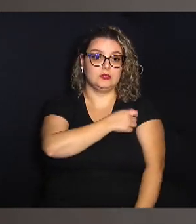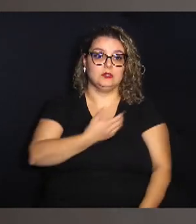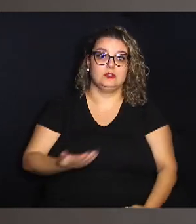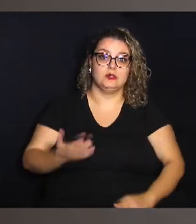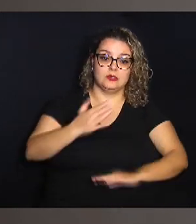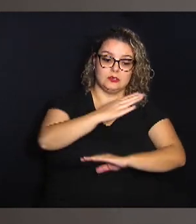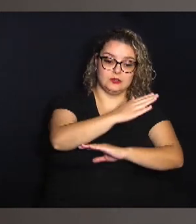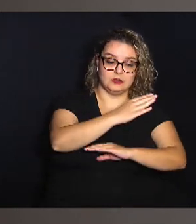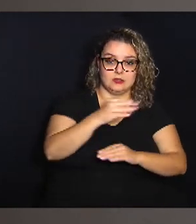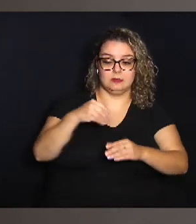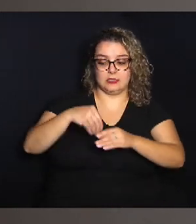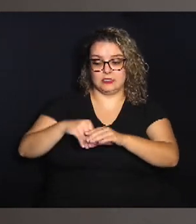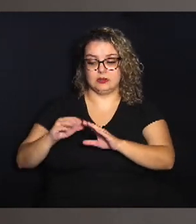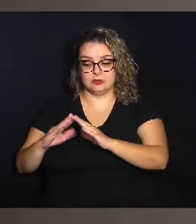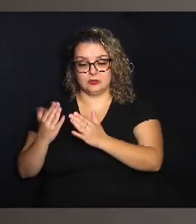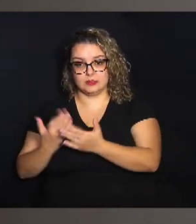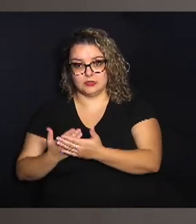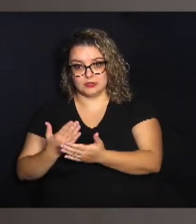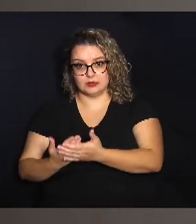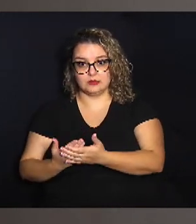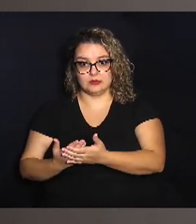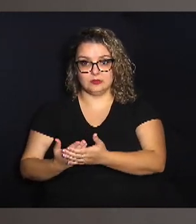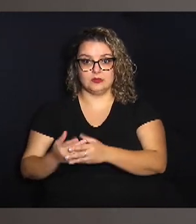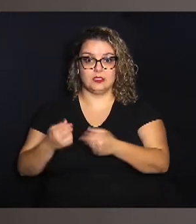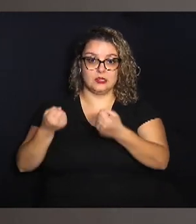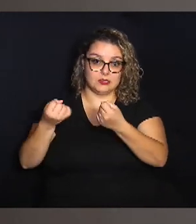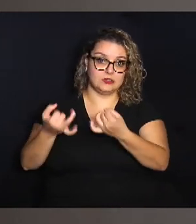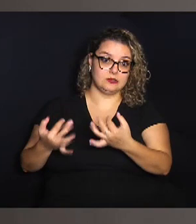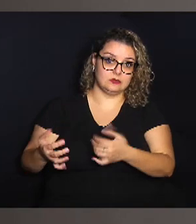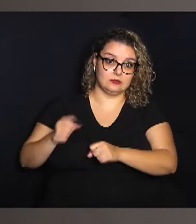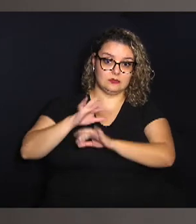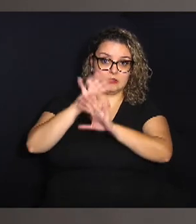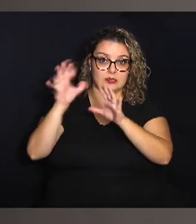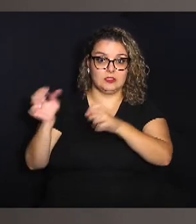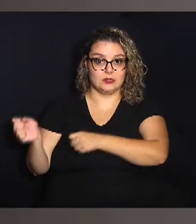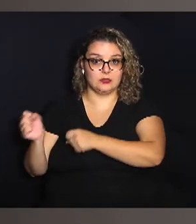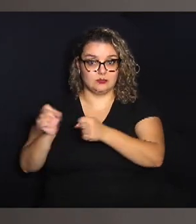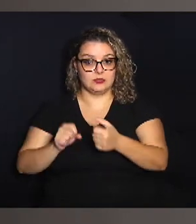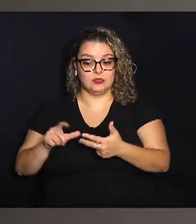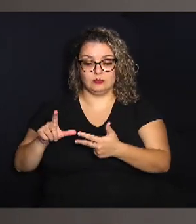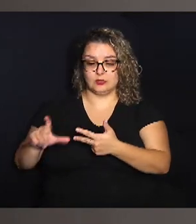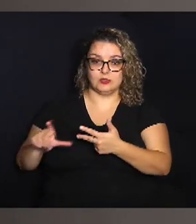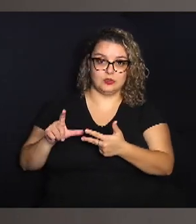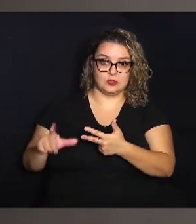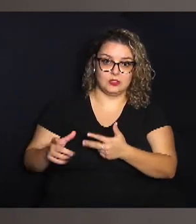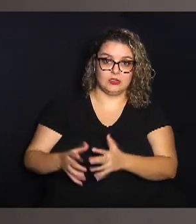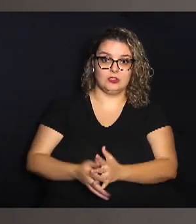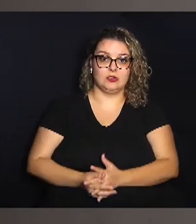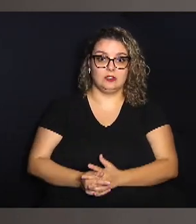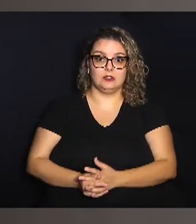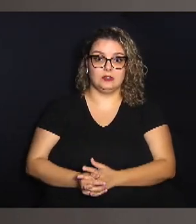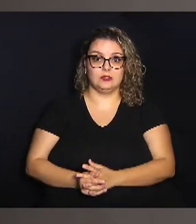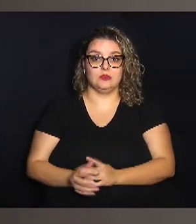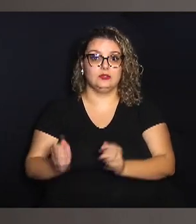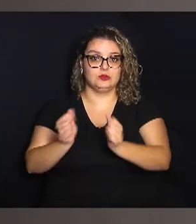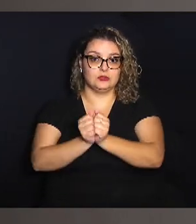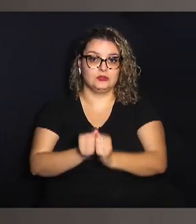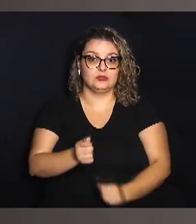para a escola e esclarecer a questão dos poderes, né, legislativo, com os alunos,